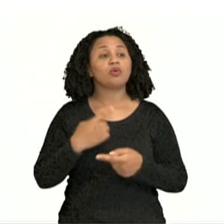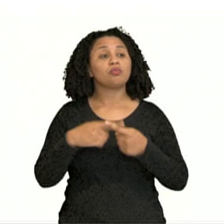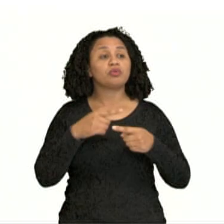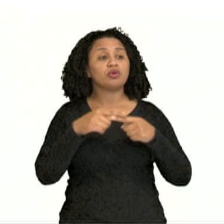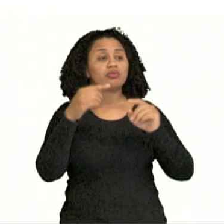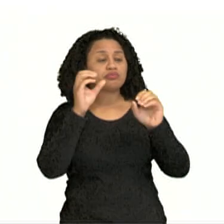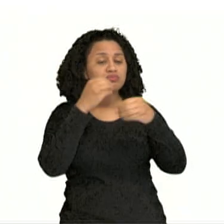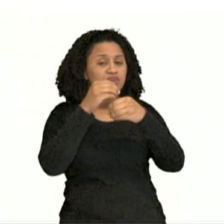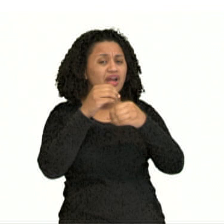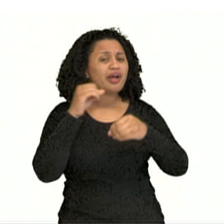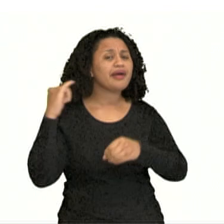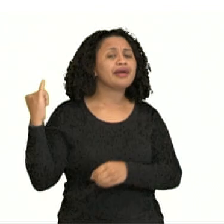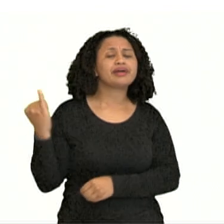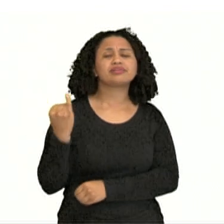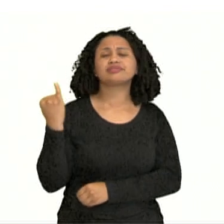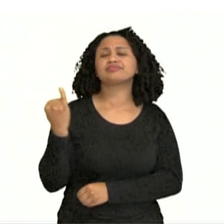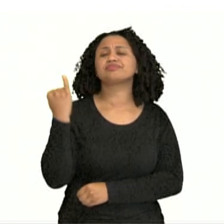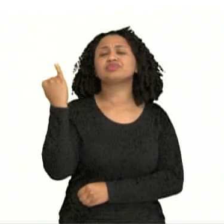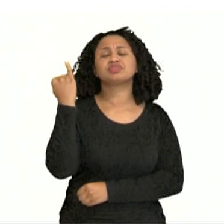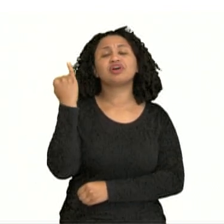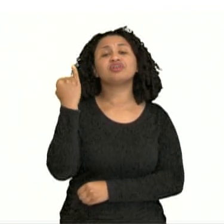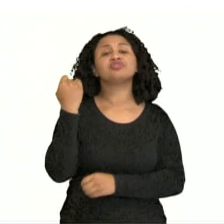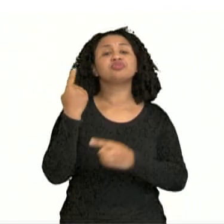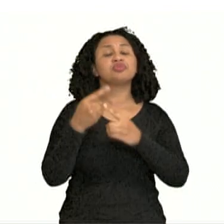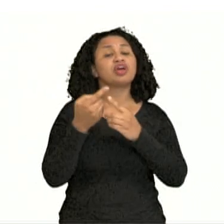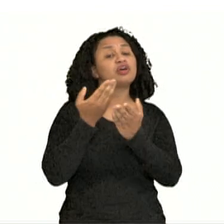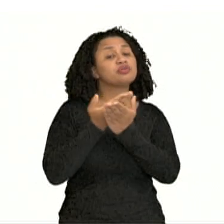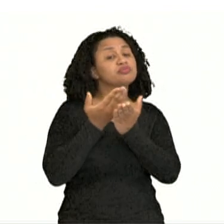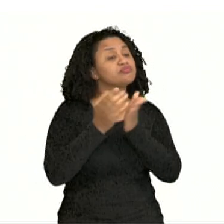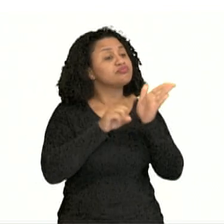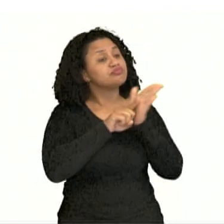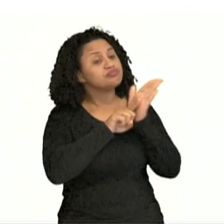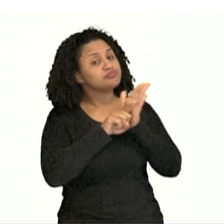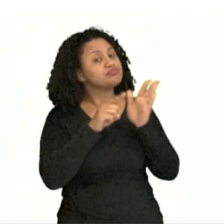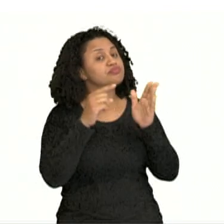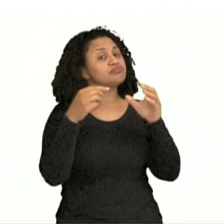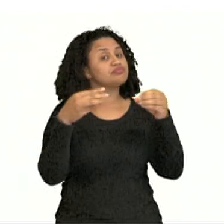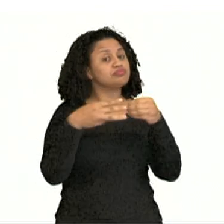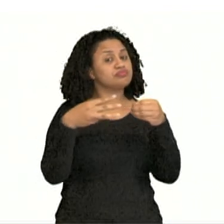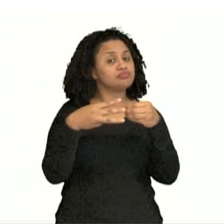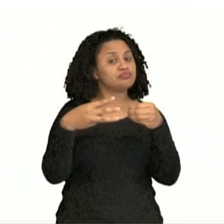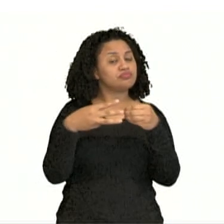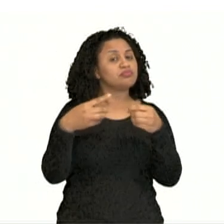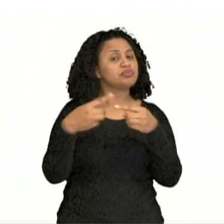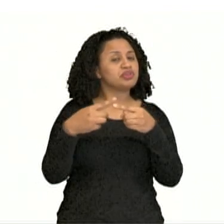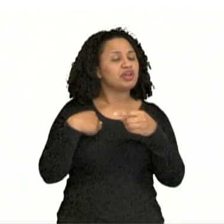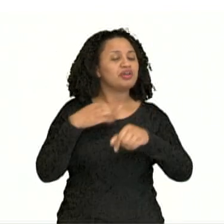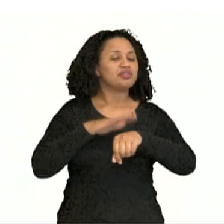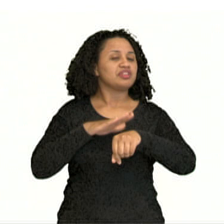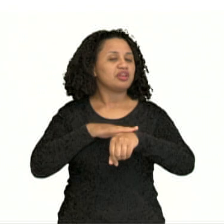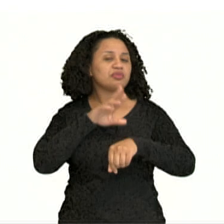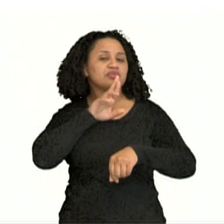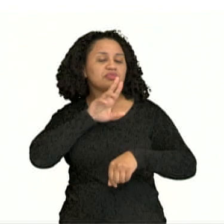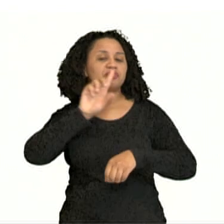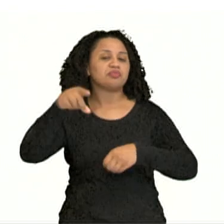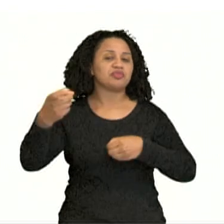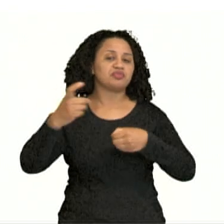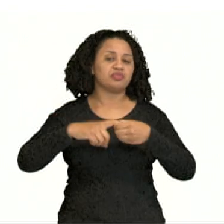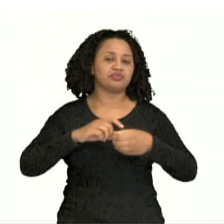é importante para o estudo das células? Vou dar um tempinho para vocês e já